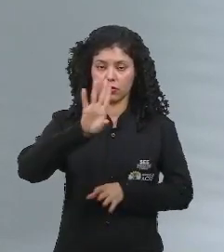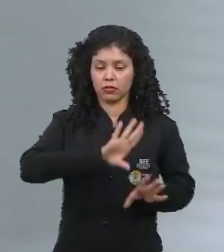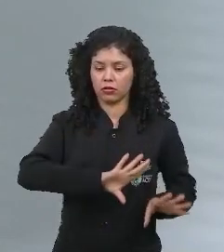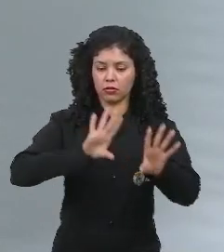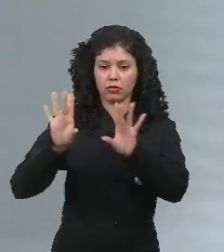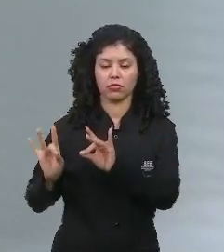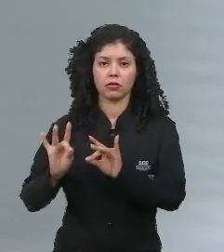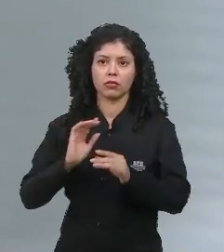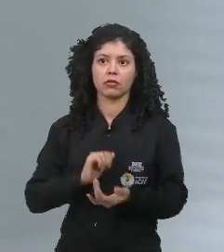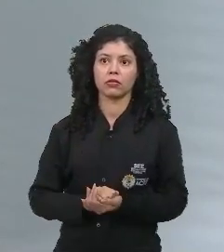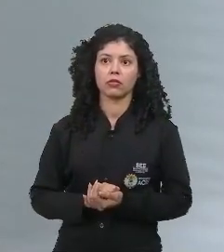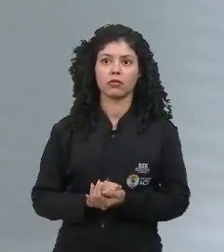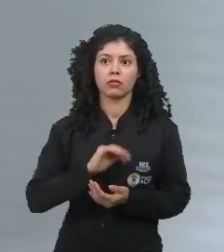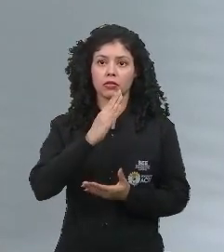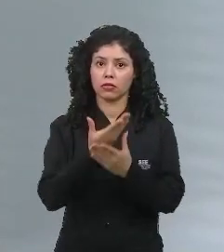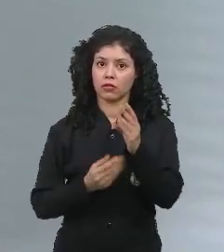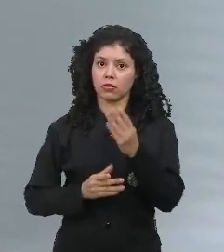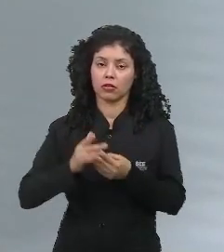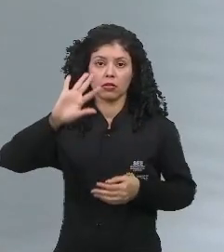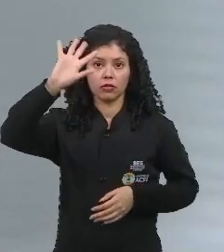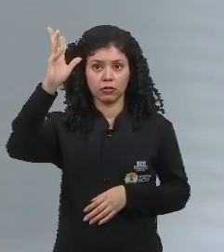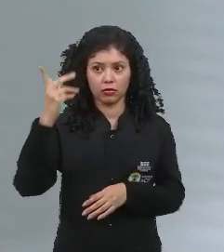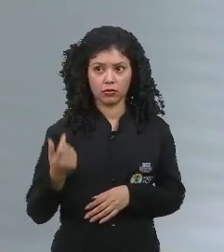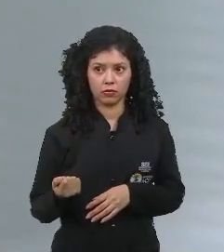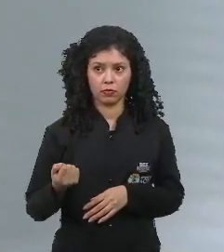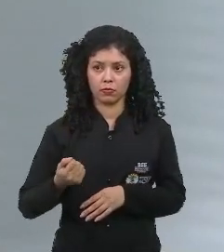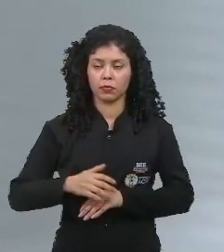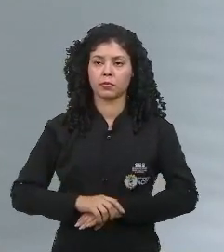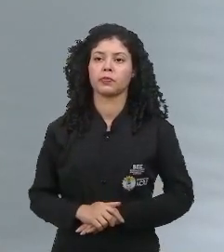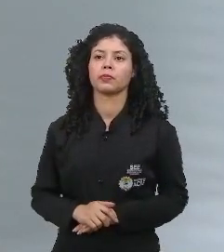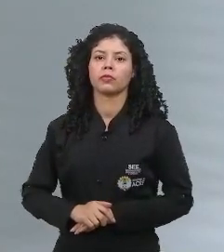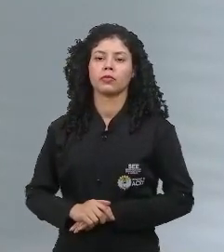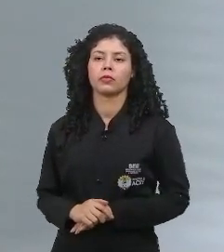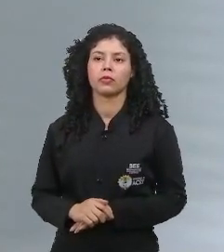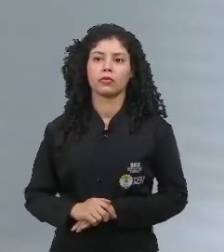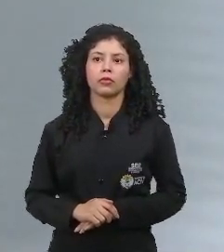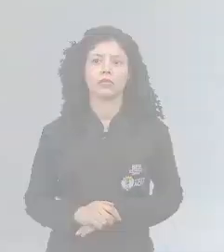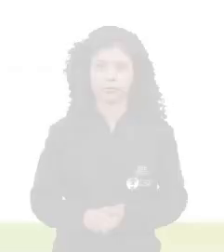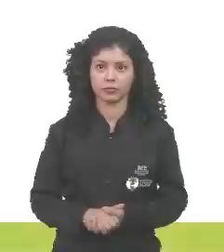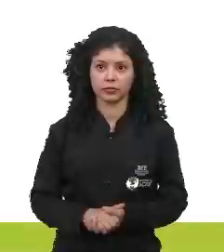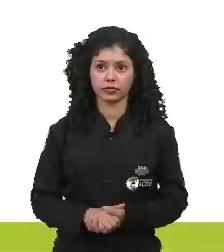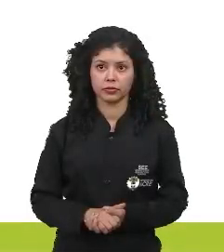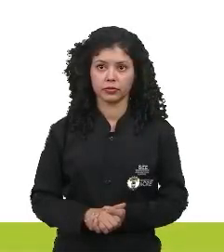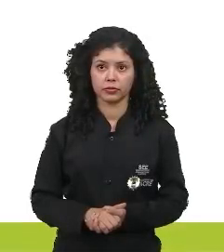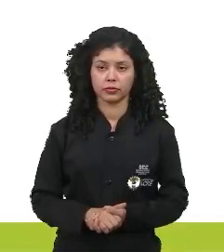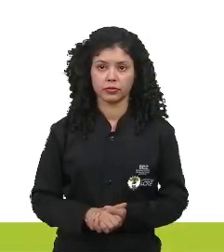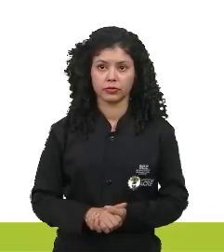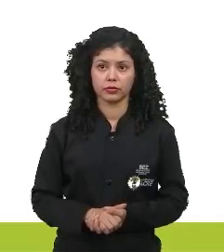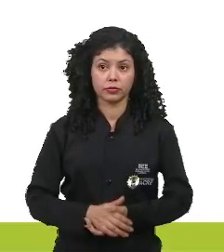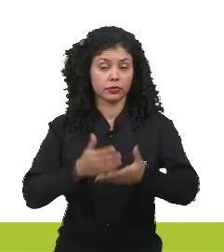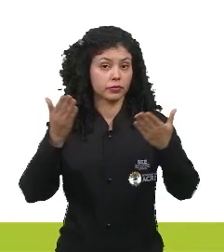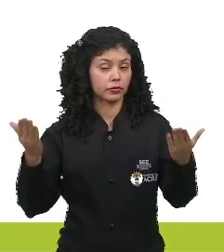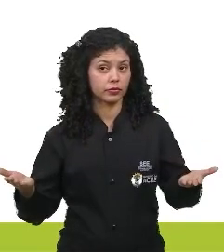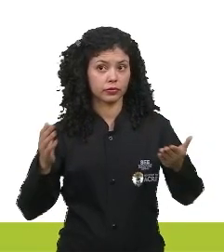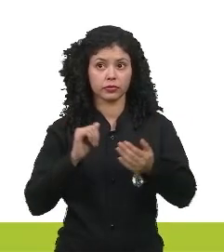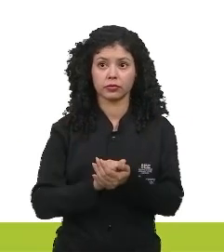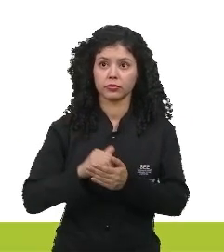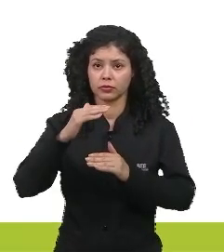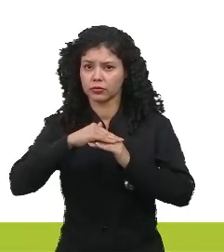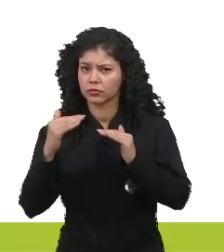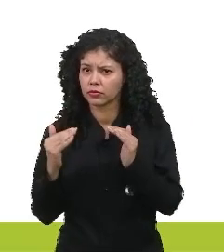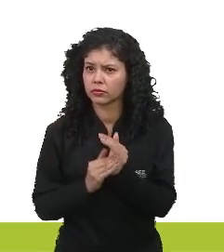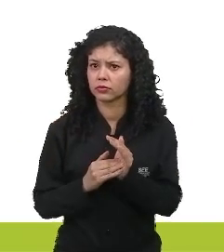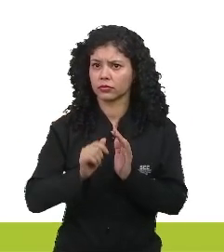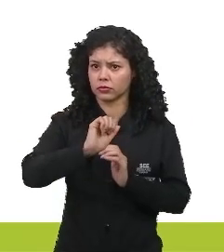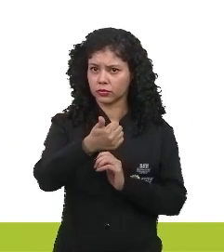para o Brasil a mão de obra escrava africana, ok? Então, pessoal, ao todo, cerca